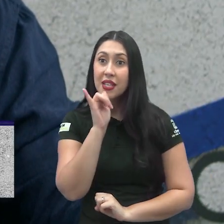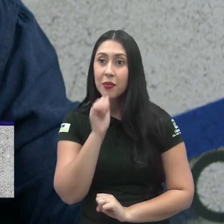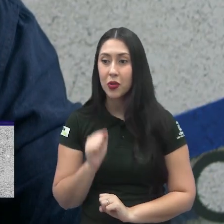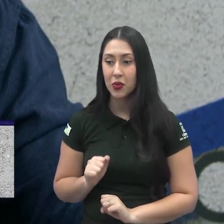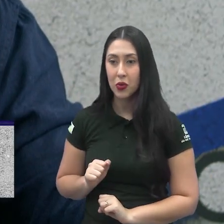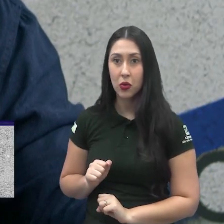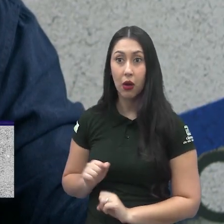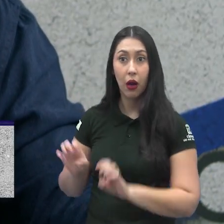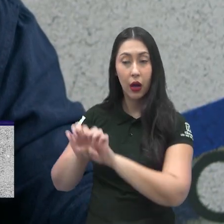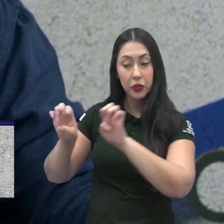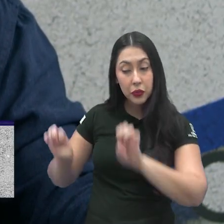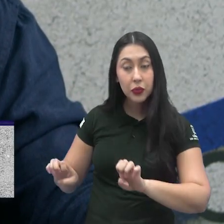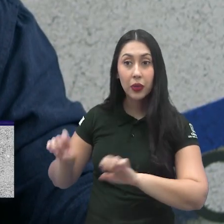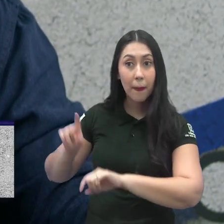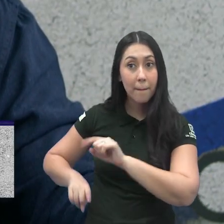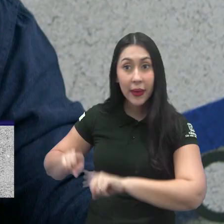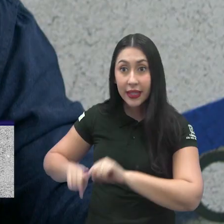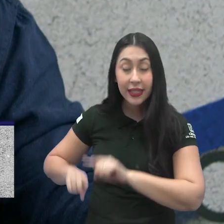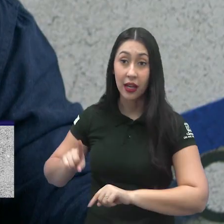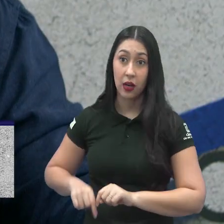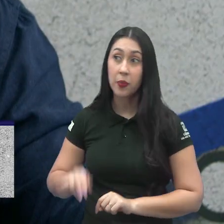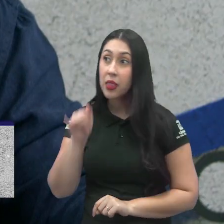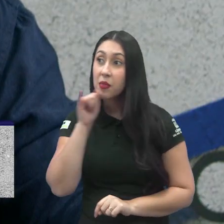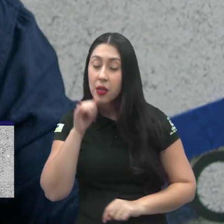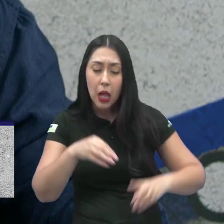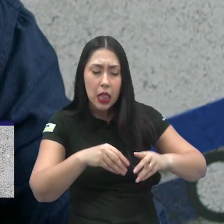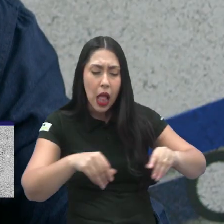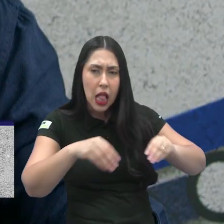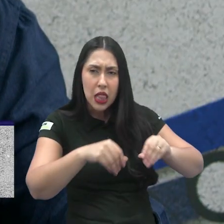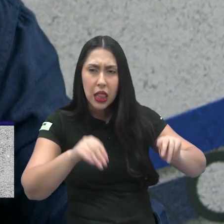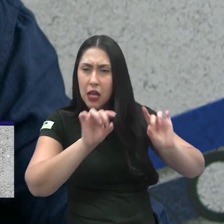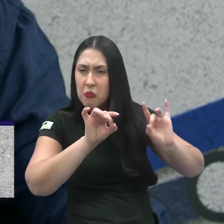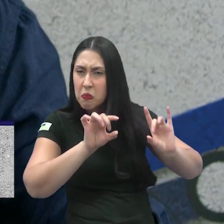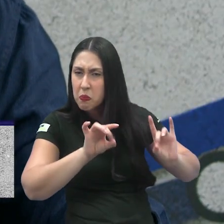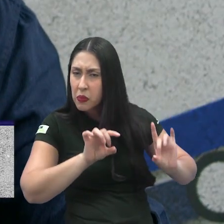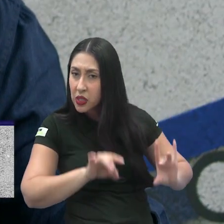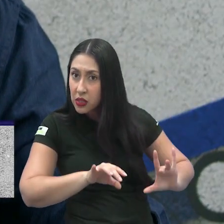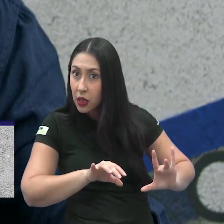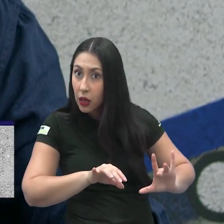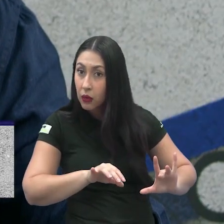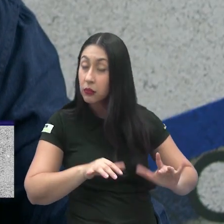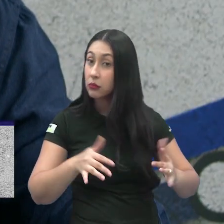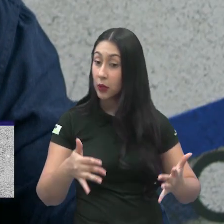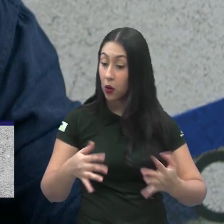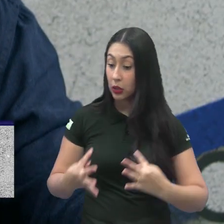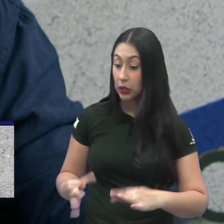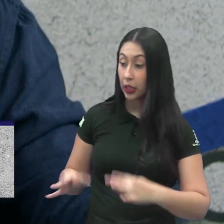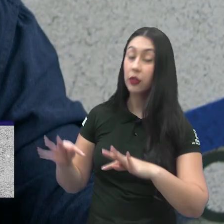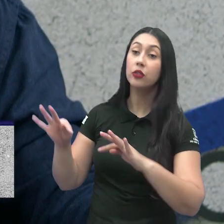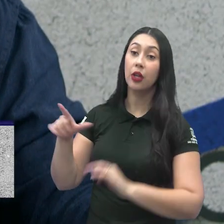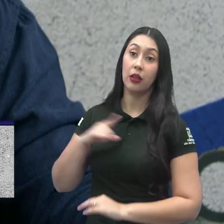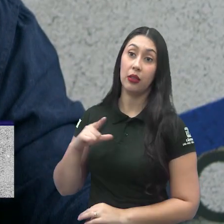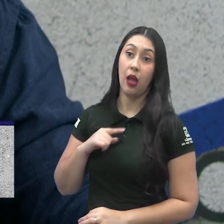infraestrutura física por detrás das novas tecnologias. Por exemplo, a questão das terras raras, que hoje está muito em voga. toda essa construção das tecnologias